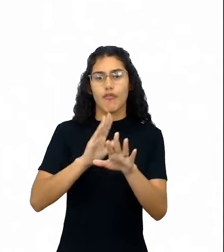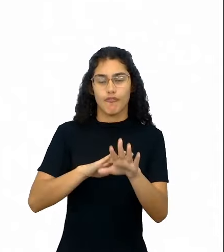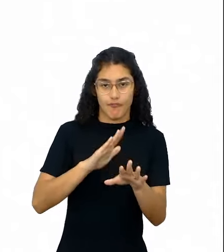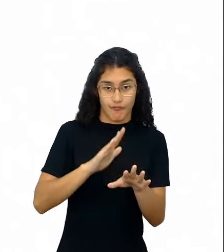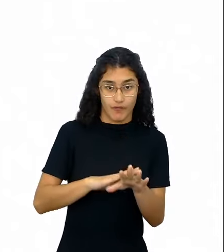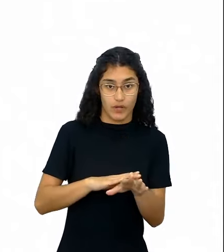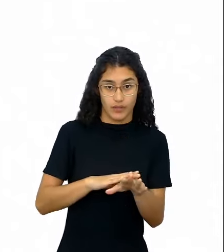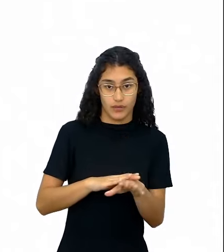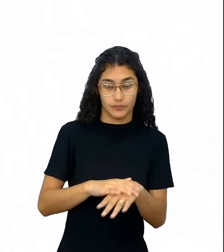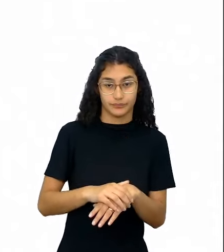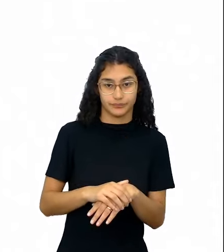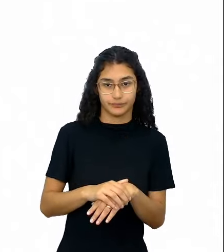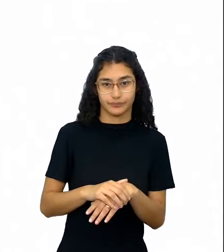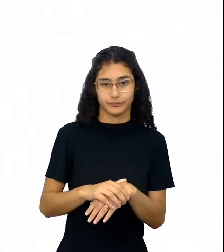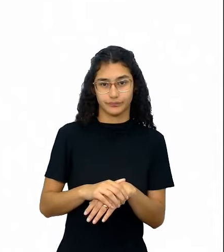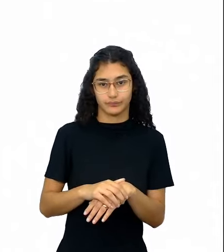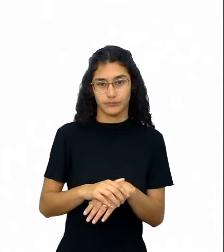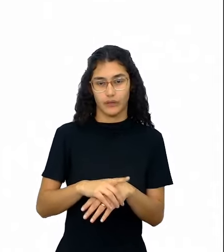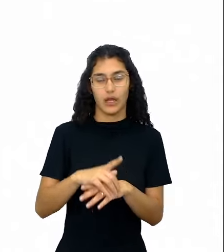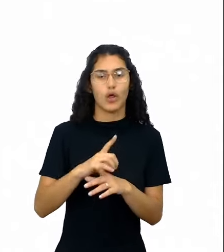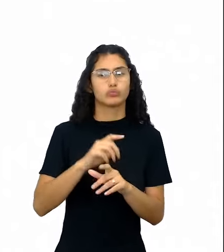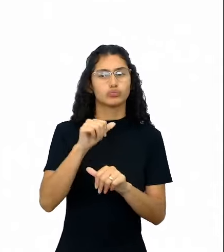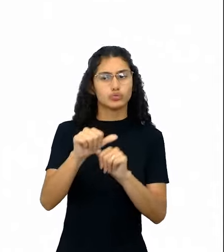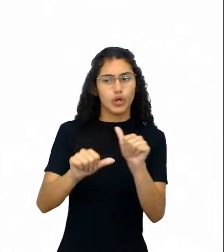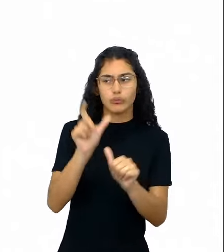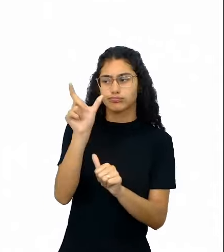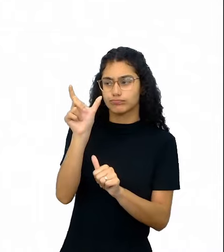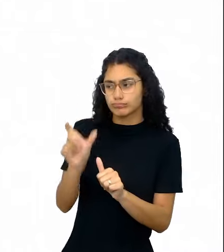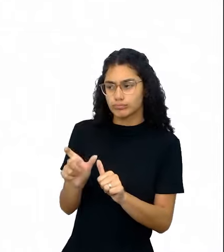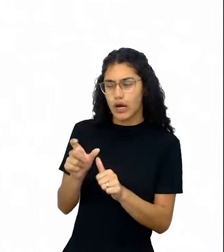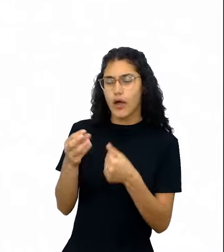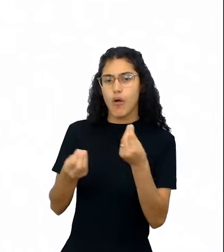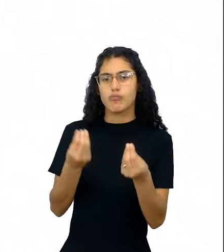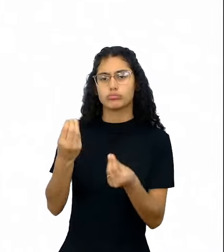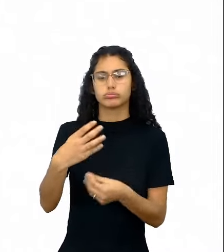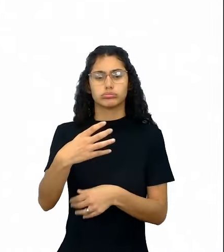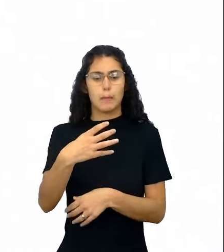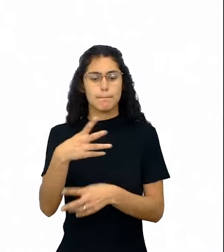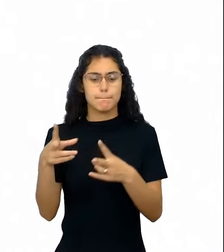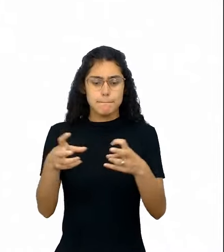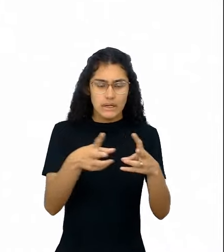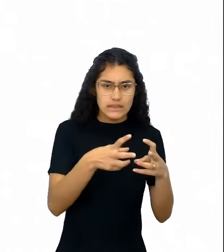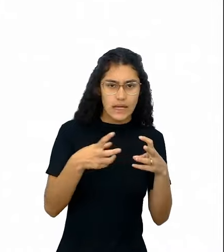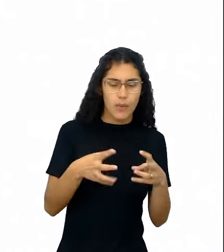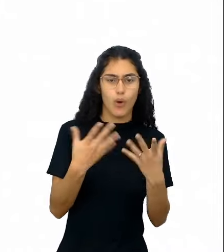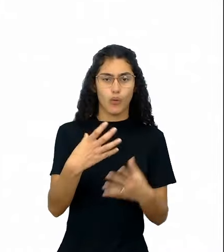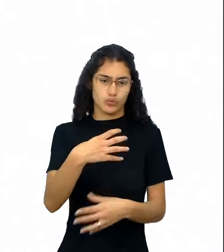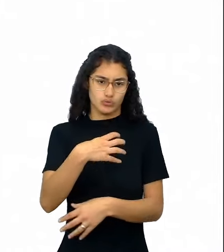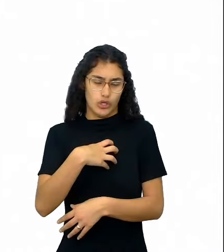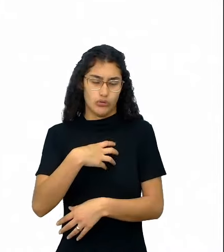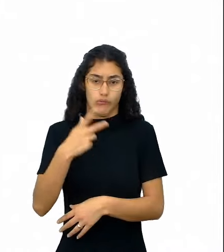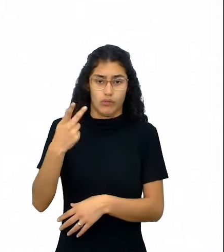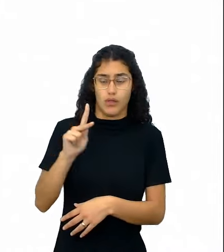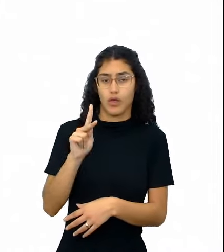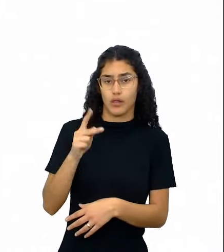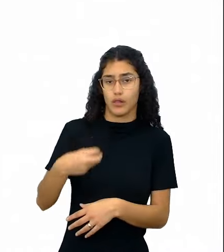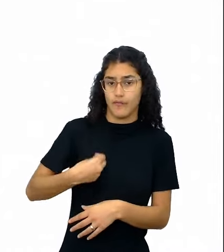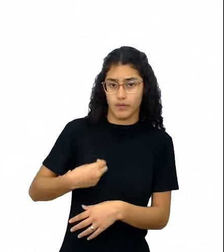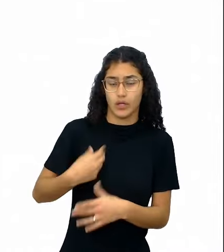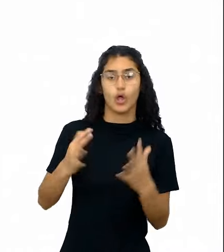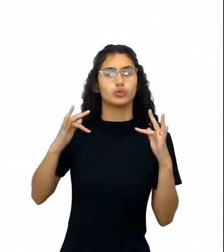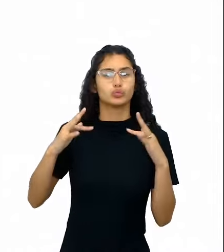moldaram a personalidade dessa pessoa? Como ela sente o mundo? Qual é o estado de espírito dessa pessoa? Tudo